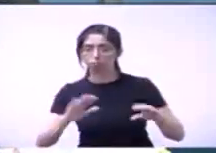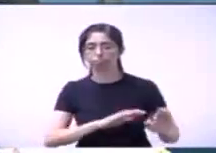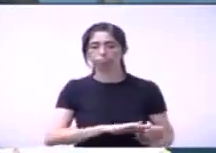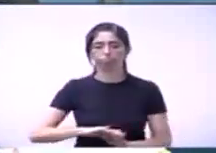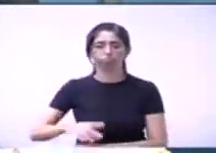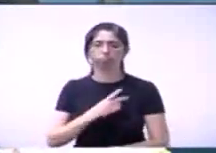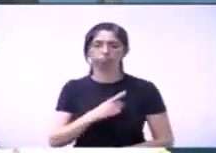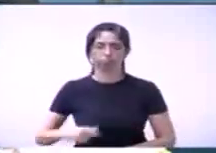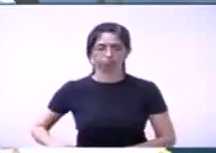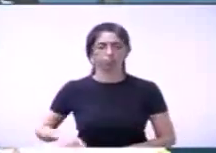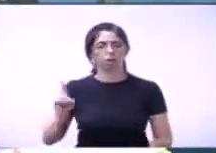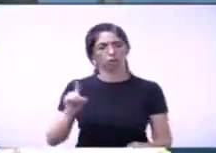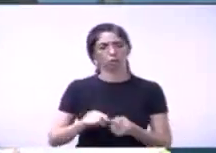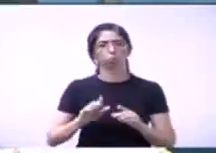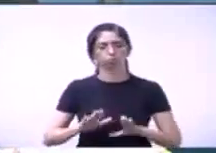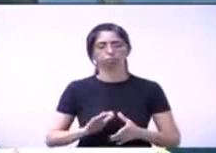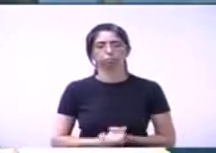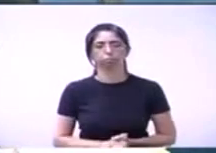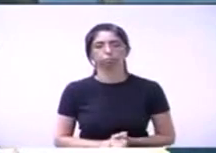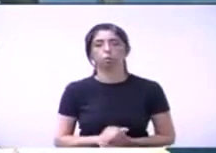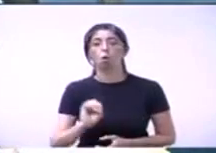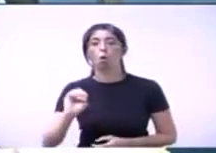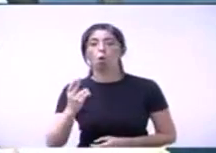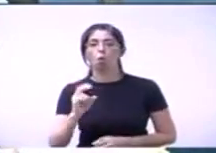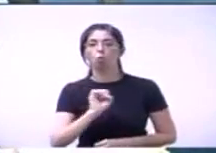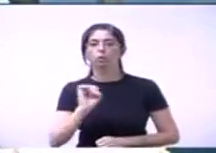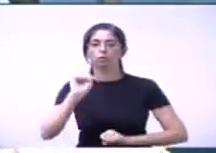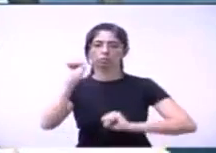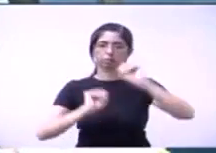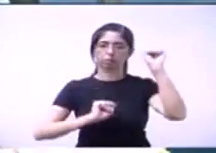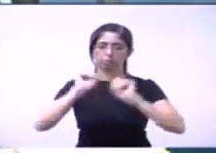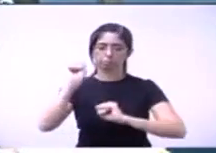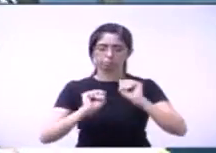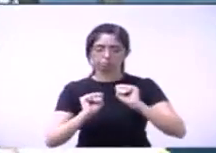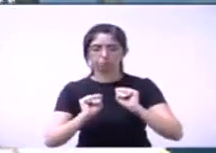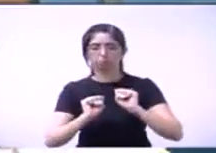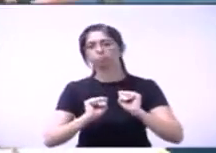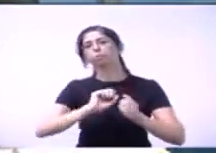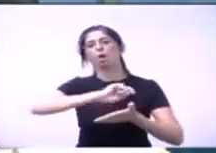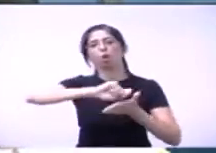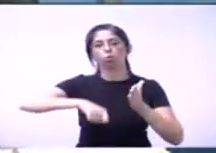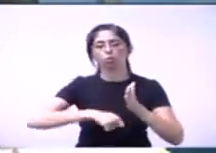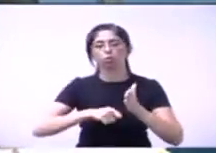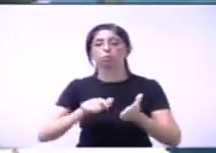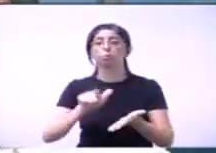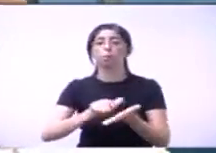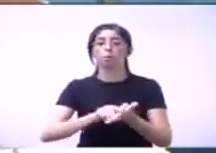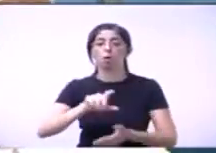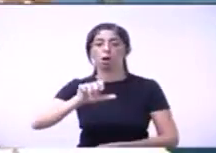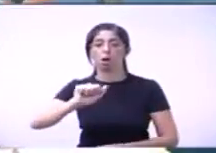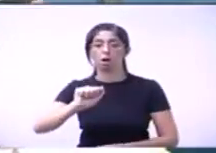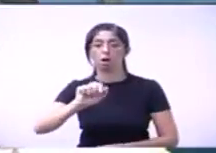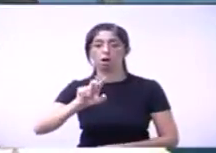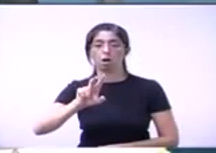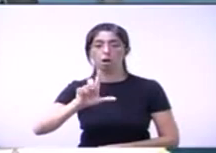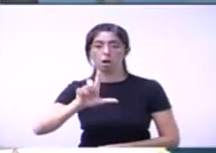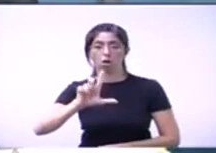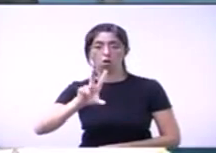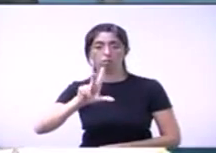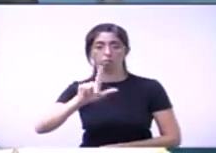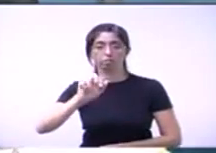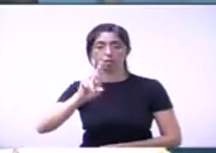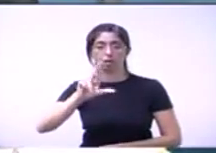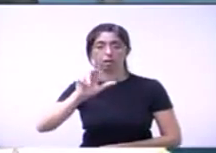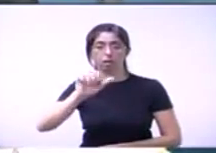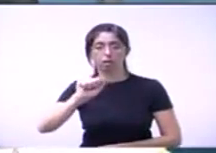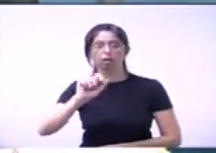Ou se a empresa ainda, como diz a lei, vai perder o alvará, porque se ela perder o alvará, não sei nem quem que vai fazer a